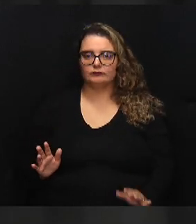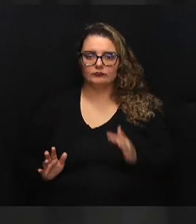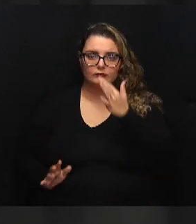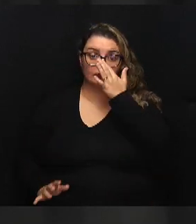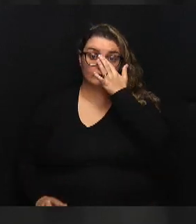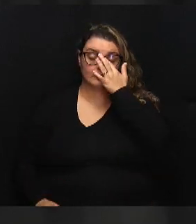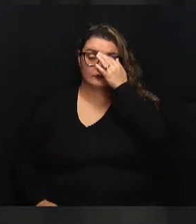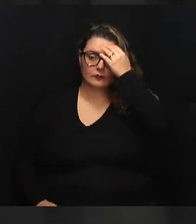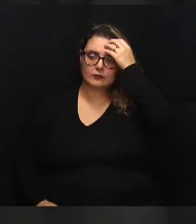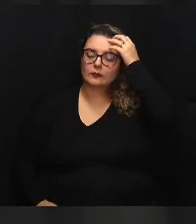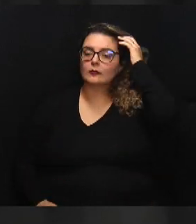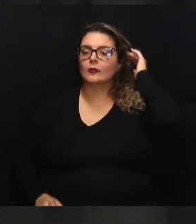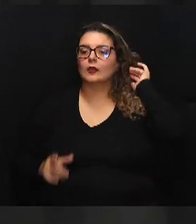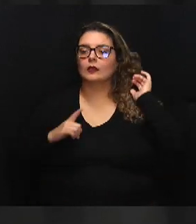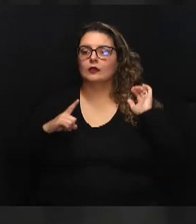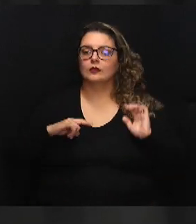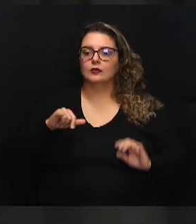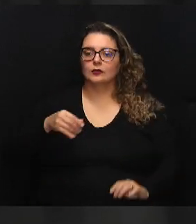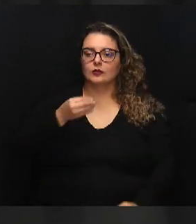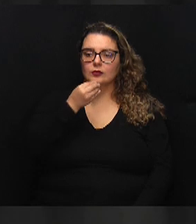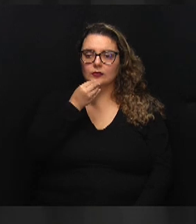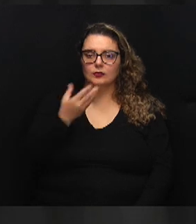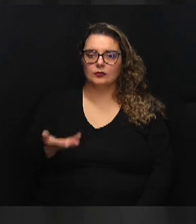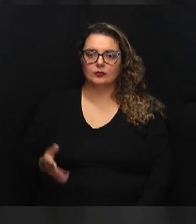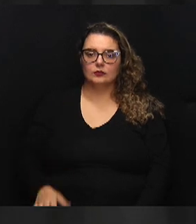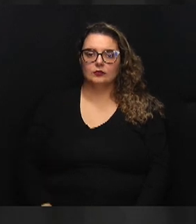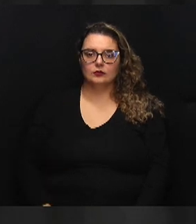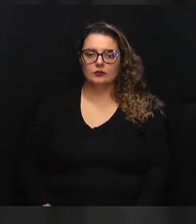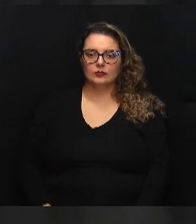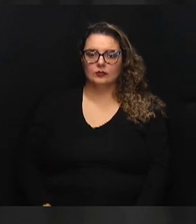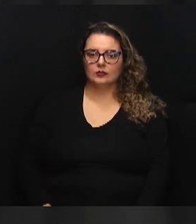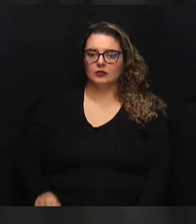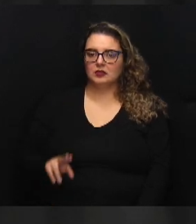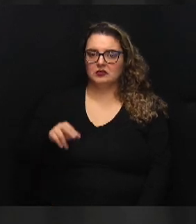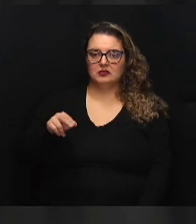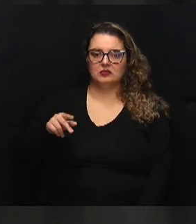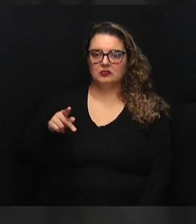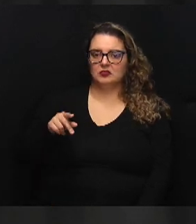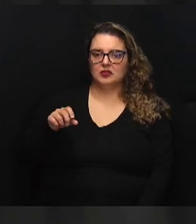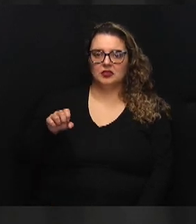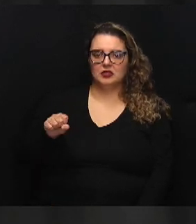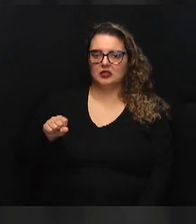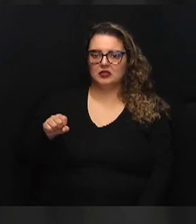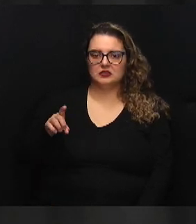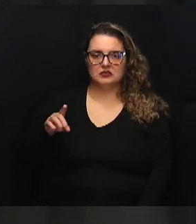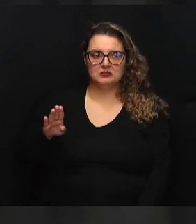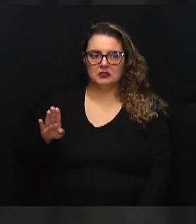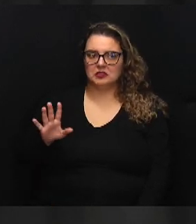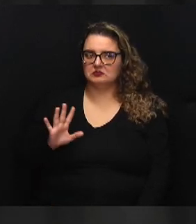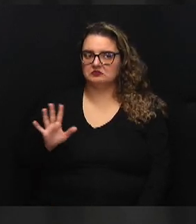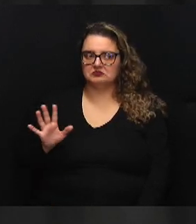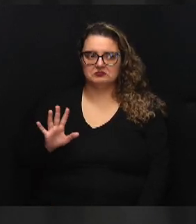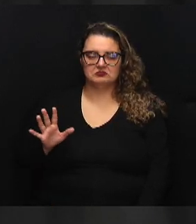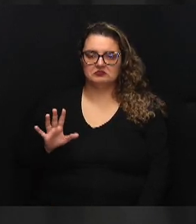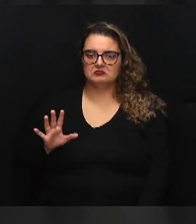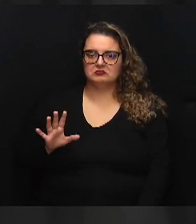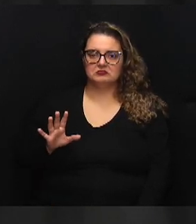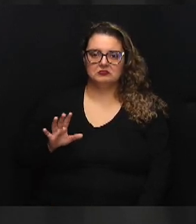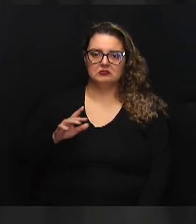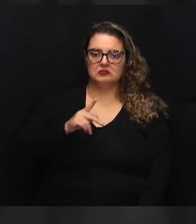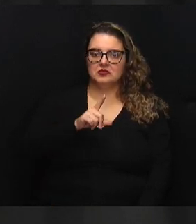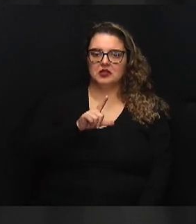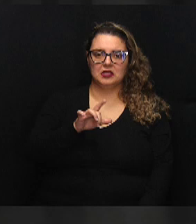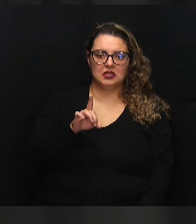tive a oportunidade de pegar, eu nunca fui do PSDB, nunca fui filiado ao